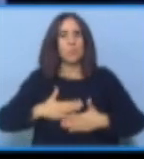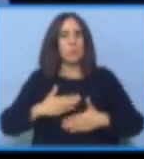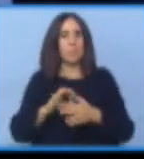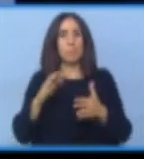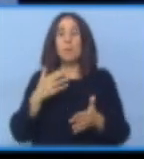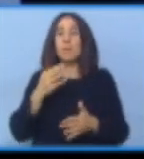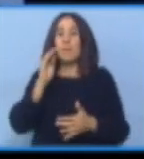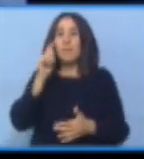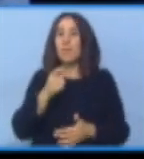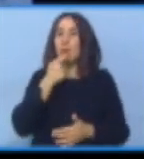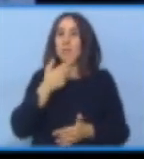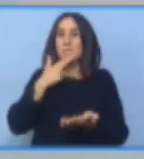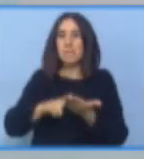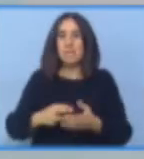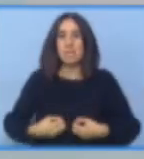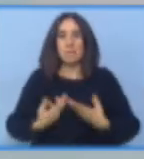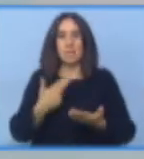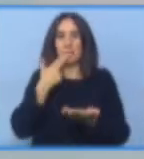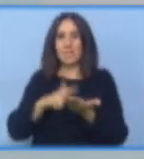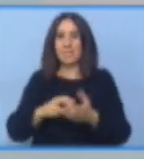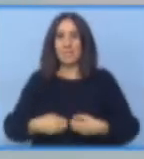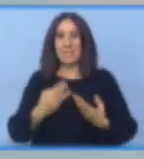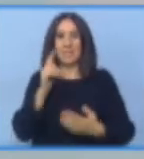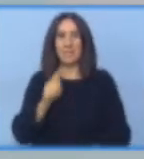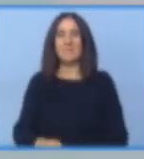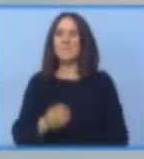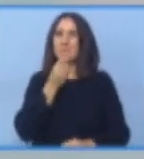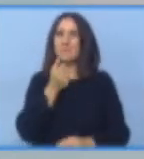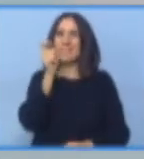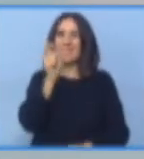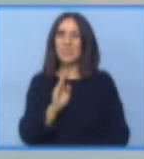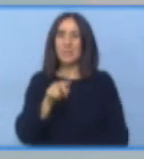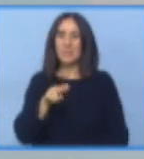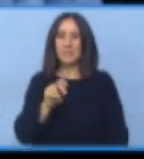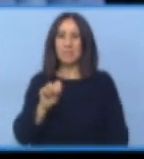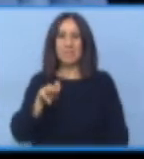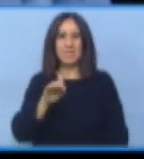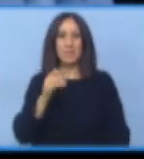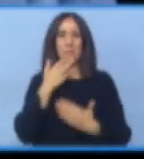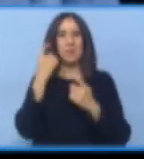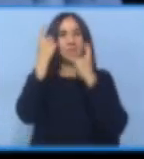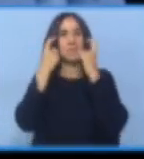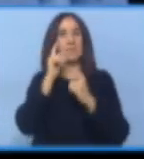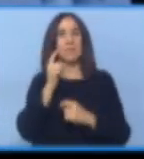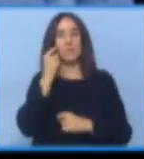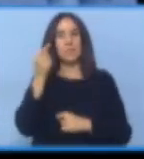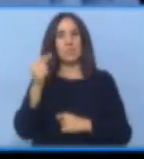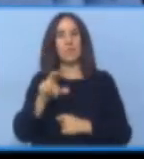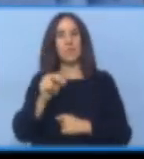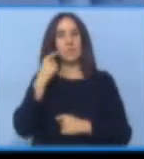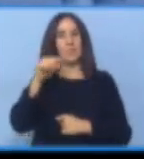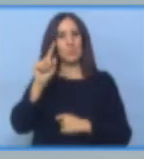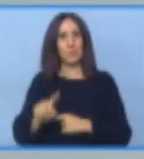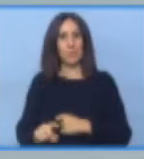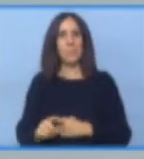ser sincera. A fé tem que ser sincera. Muito bem, José Luís Nunes Martins, muito obrigado por esta reflexão neste dia tão especial, dia 1 de